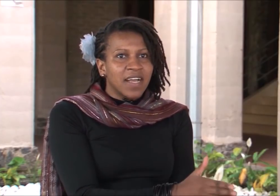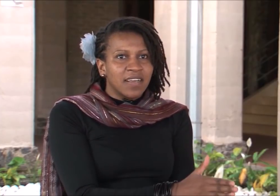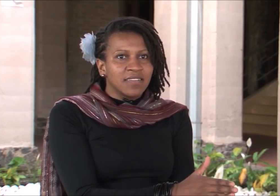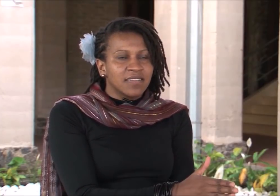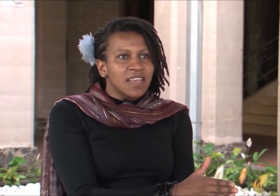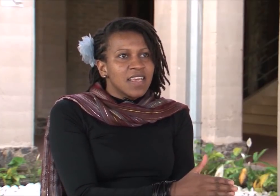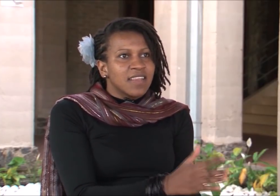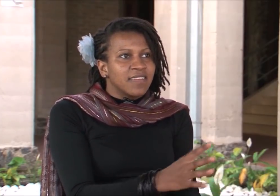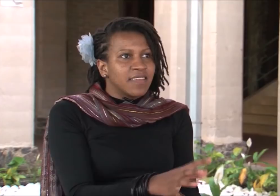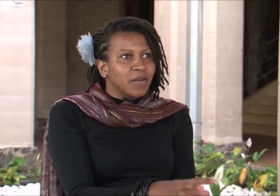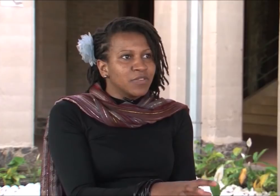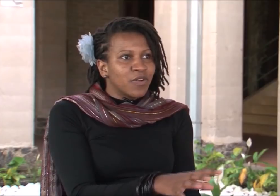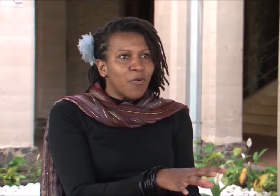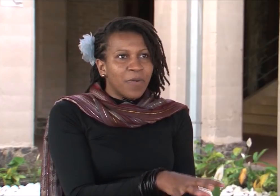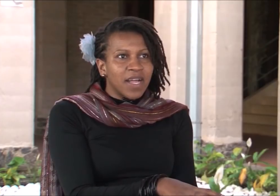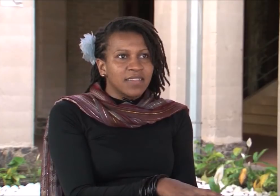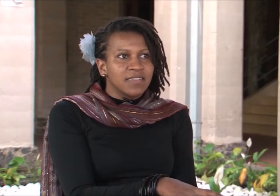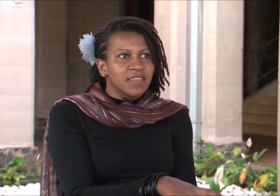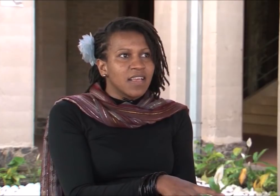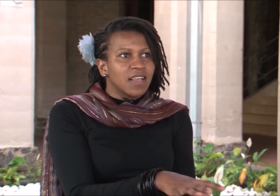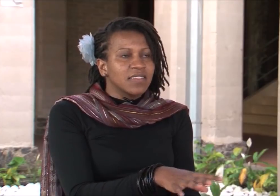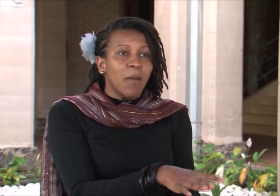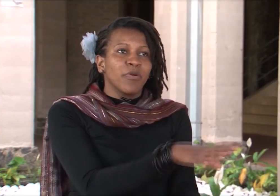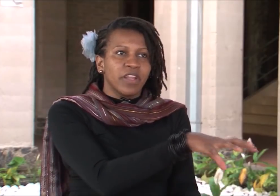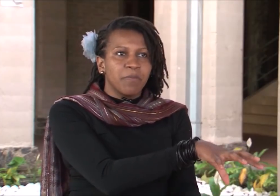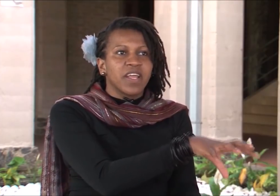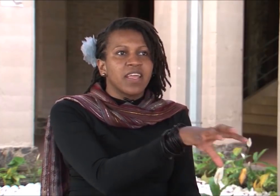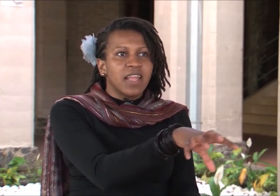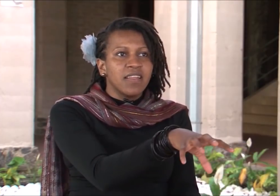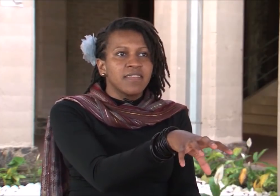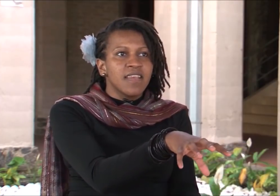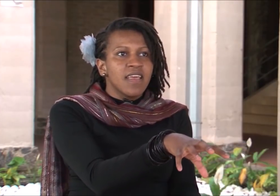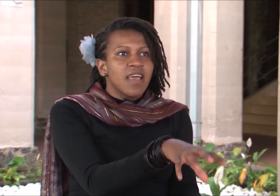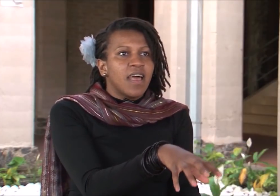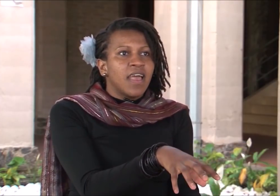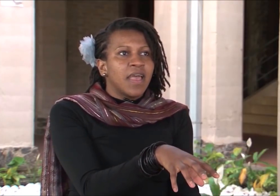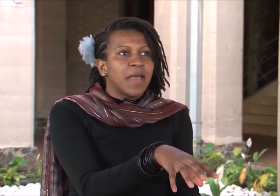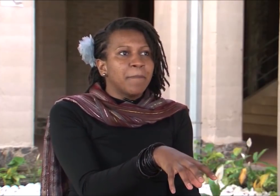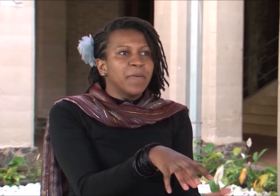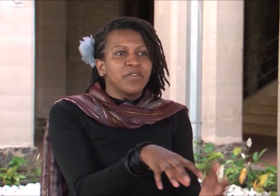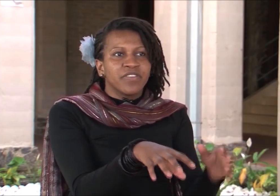ocupar vagas que, se estão desocupadas, dá poder para eles